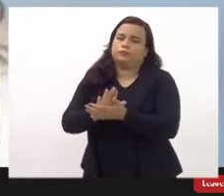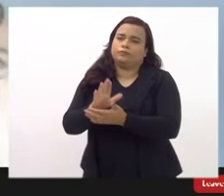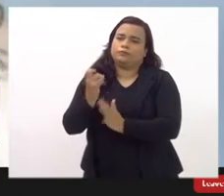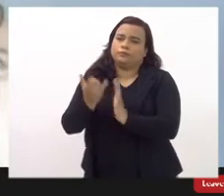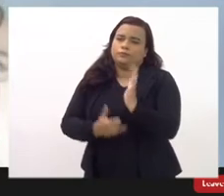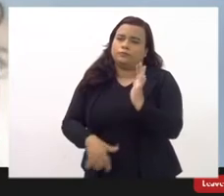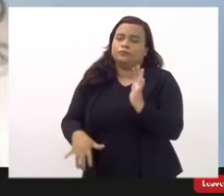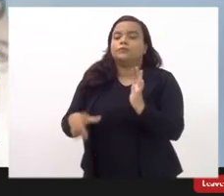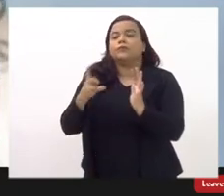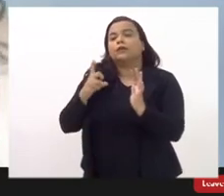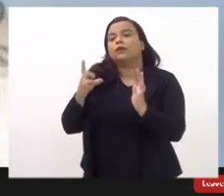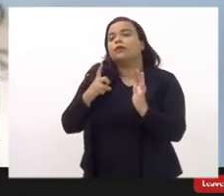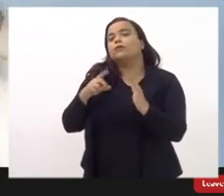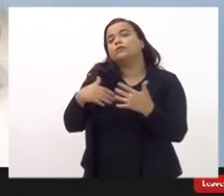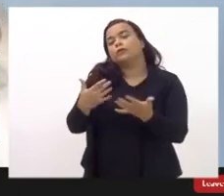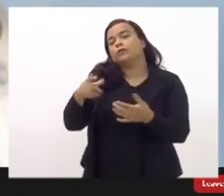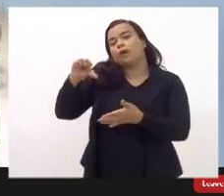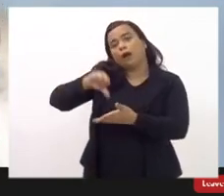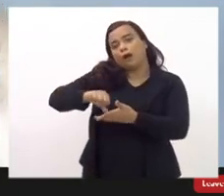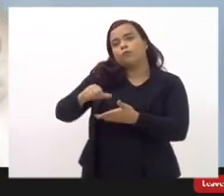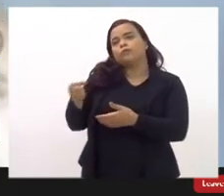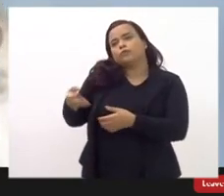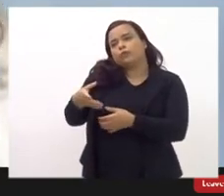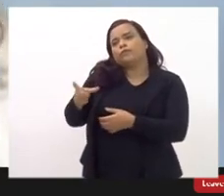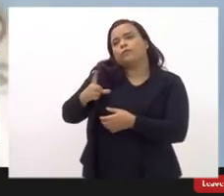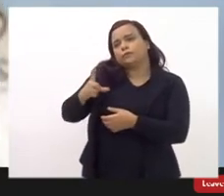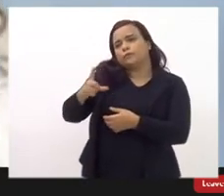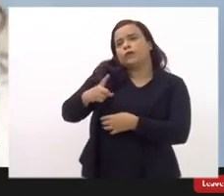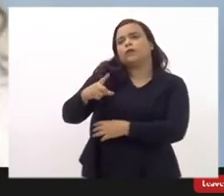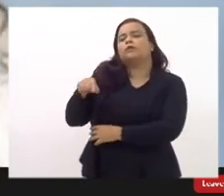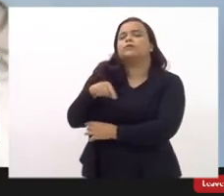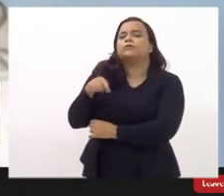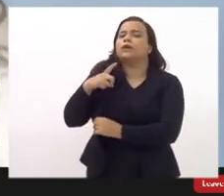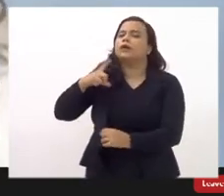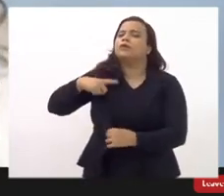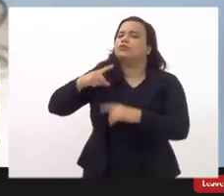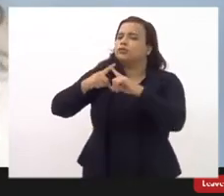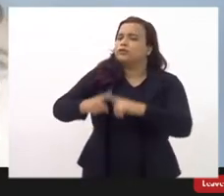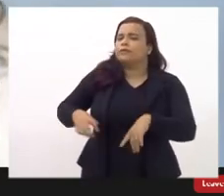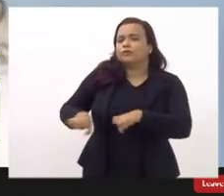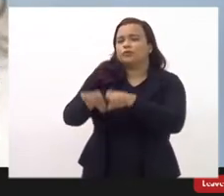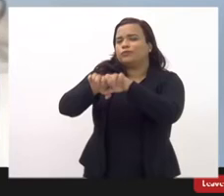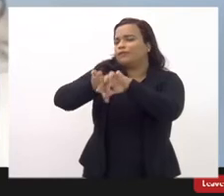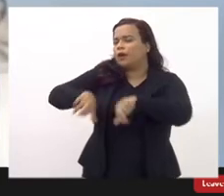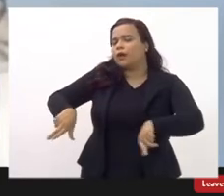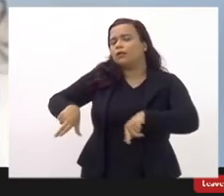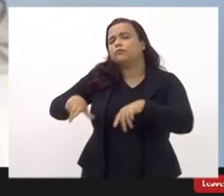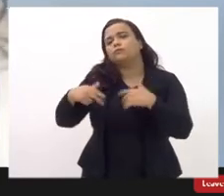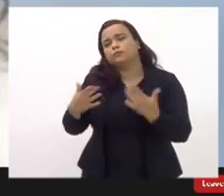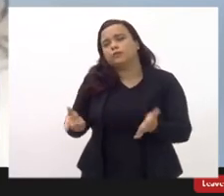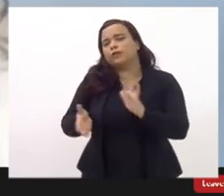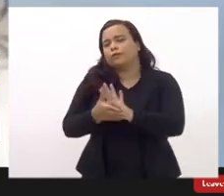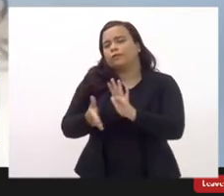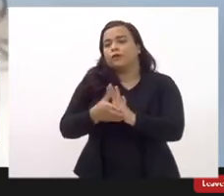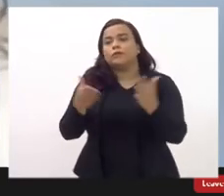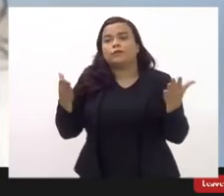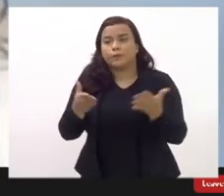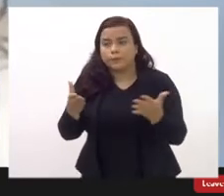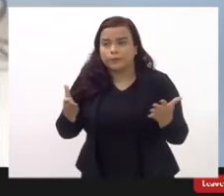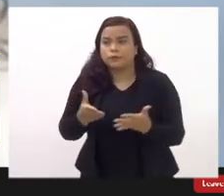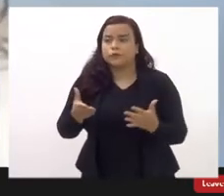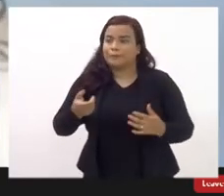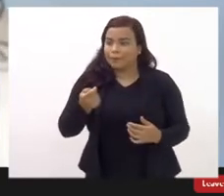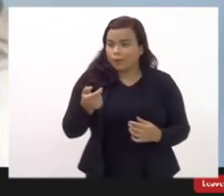campus que está em implantação, que também enfrenta uma série de outros desafios estruturais e que oferta hoje um número reduzido